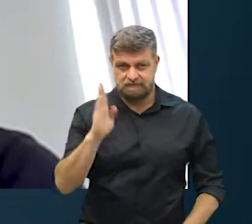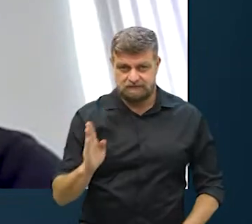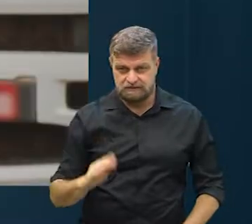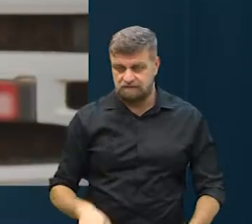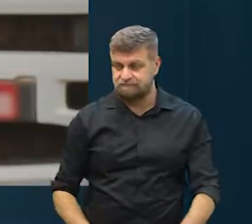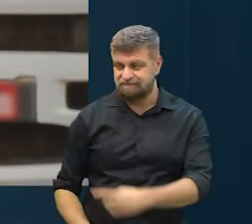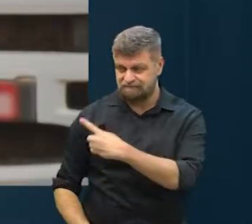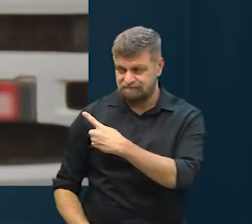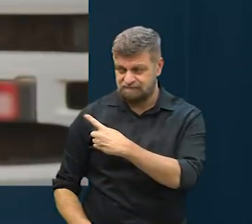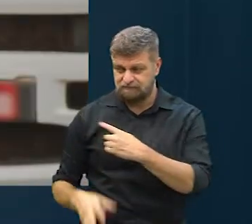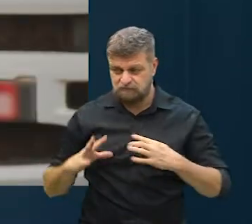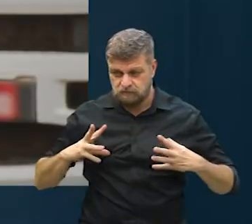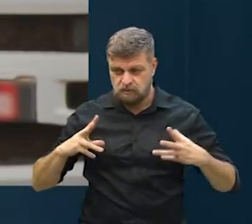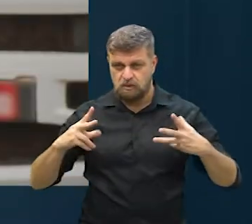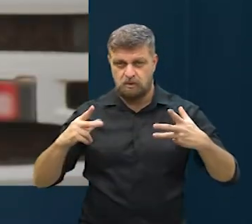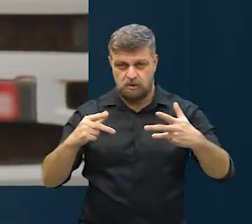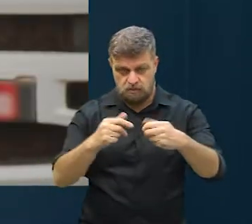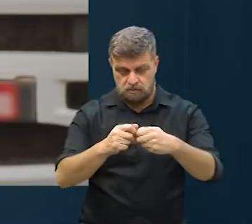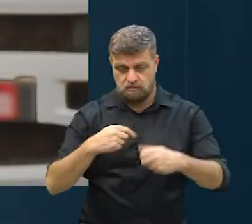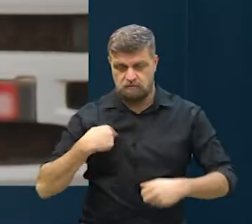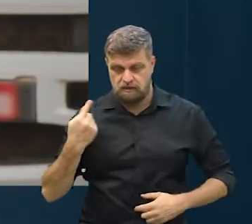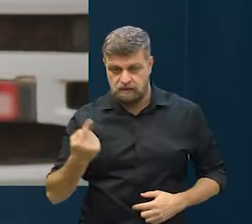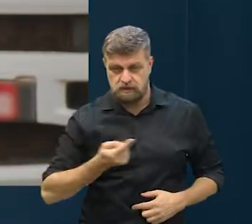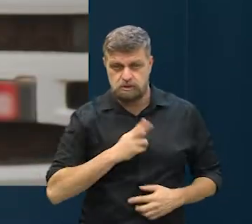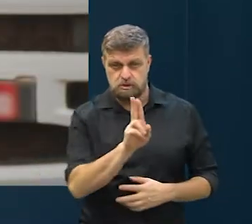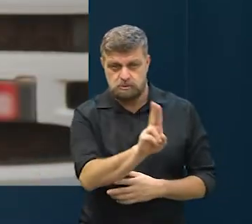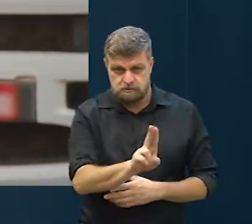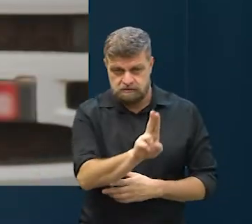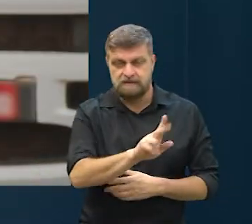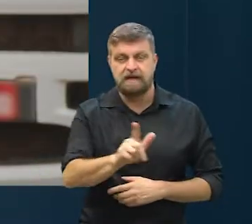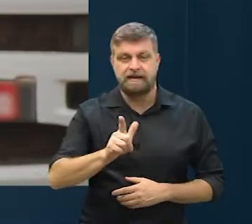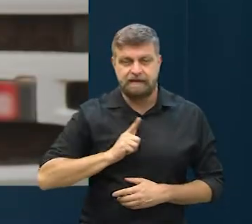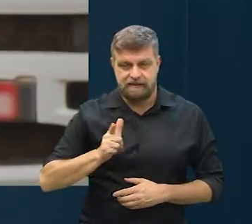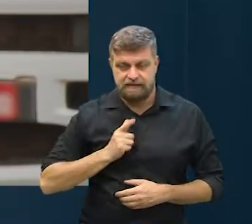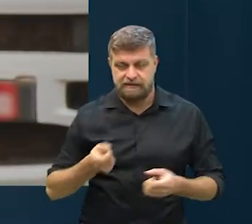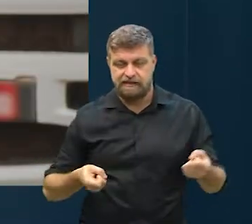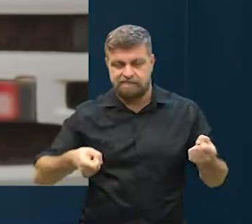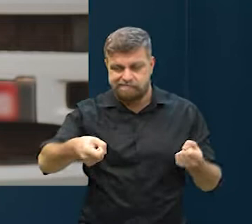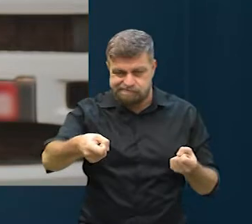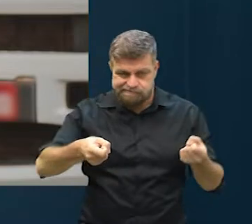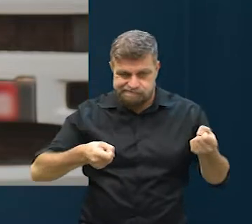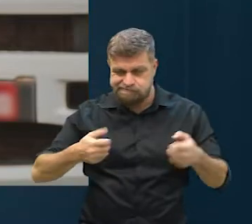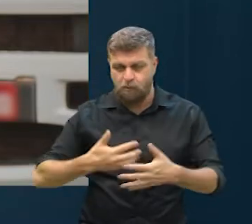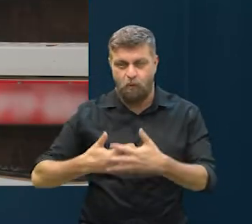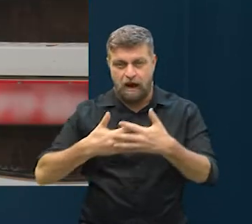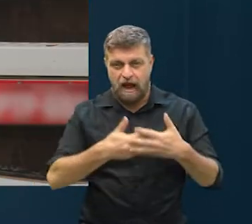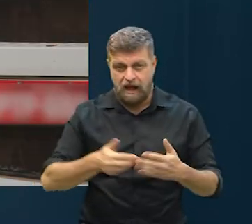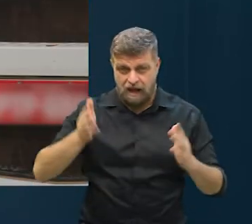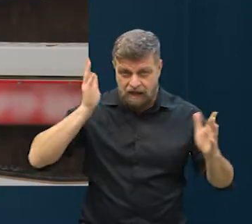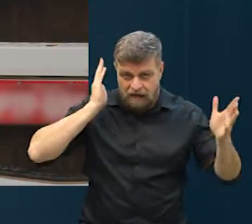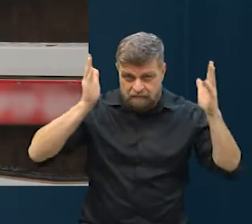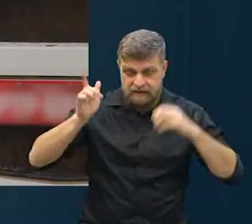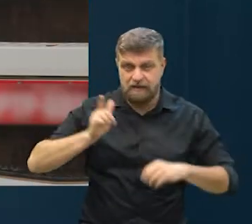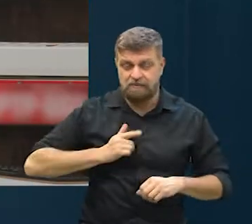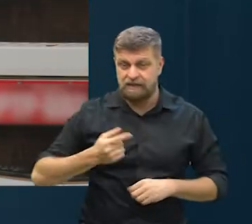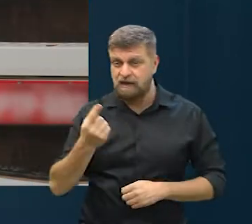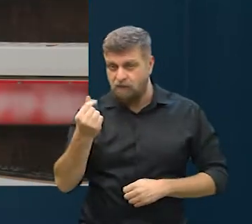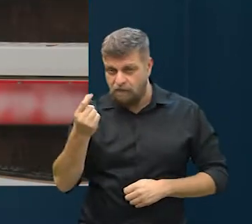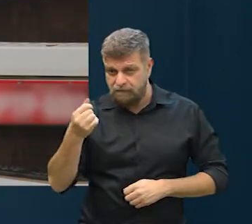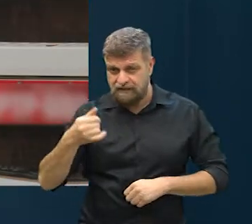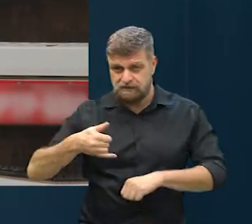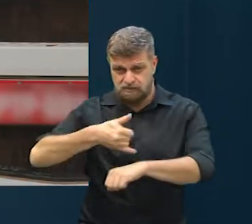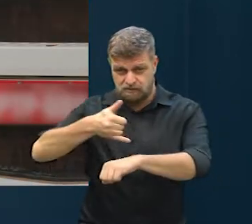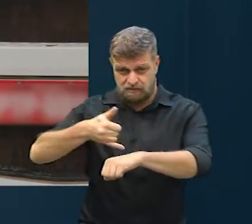economia. Tudo que está ao nosso redor passou por um caminhão, tem preço de diesel e foi um caminhoneiro que